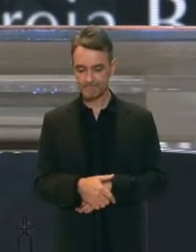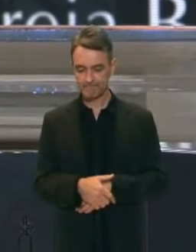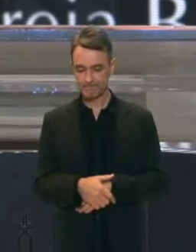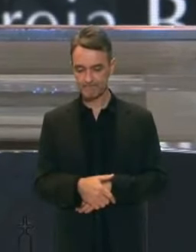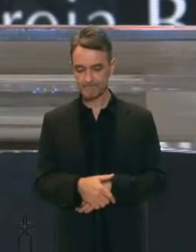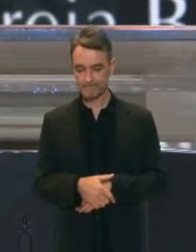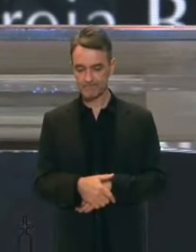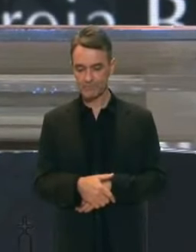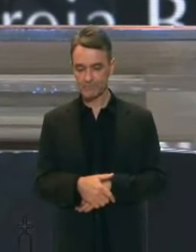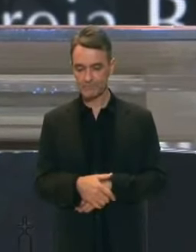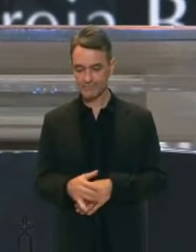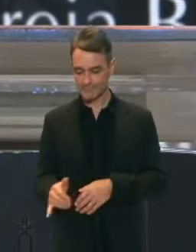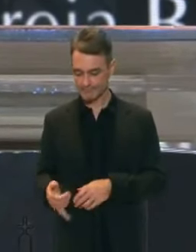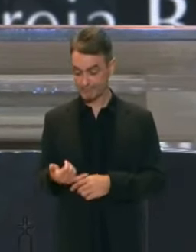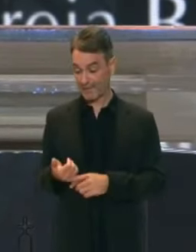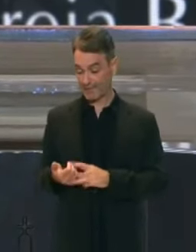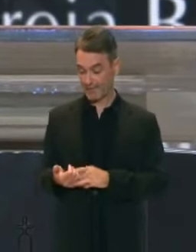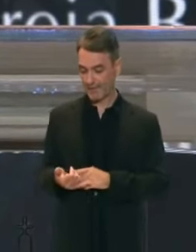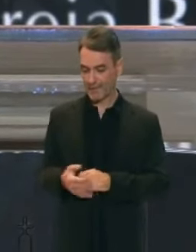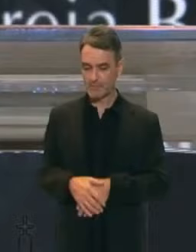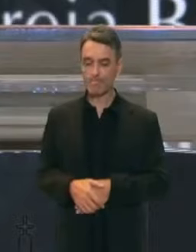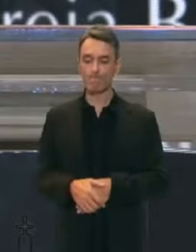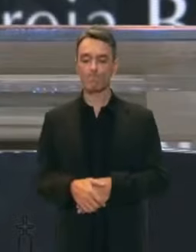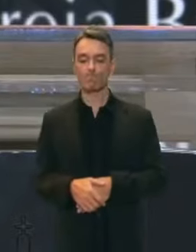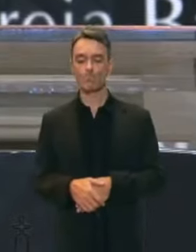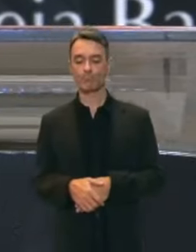Deu uma mexidinha no celular, você, opa!